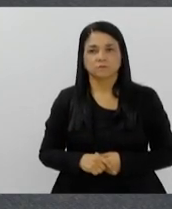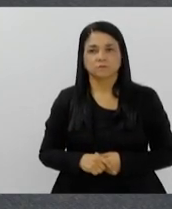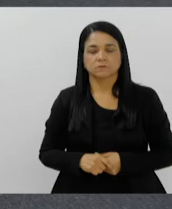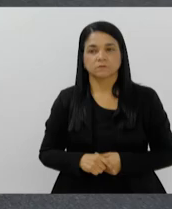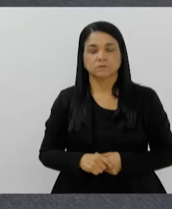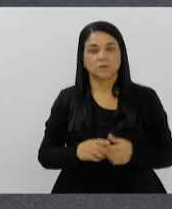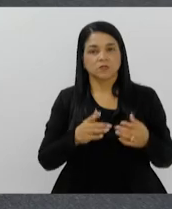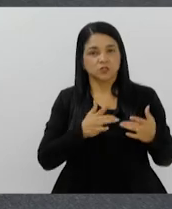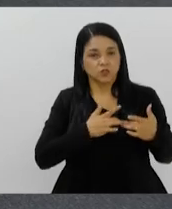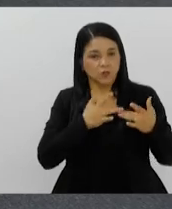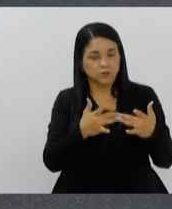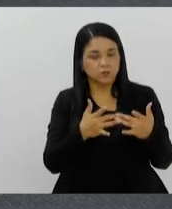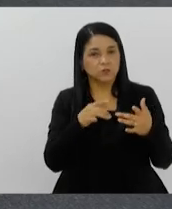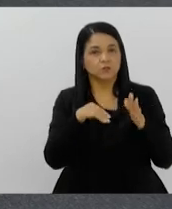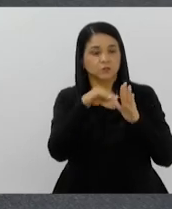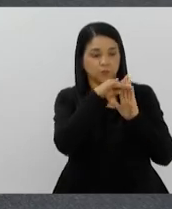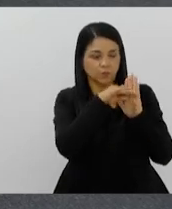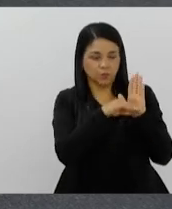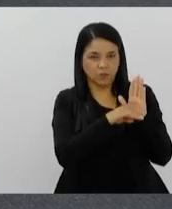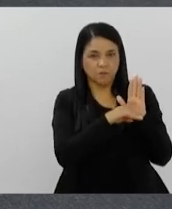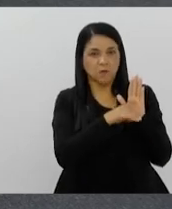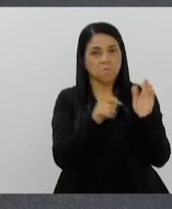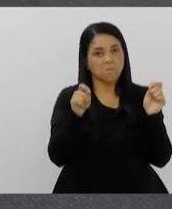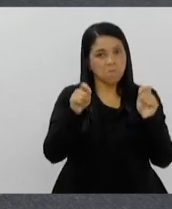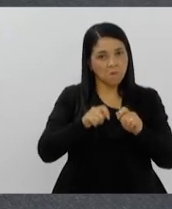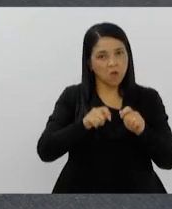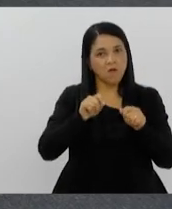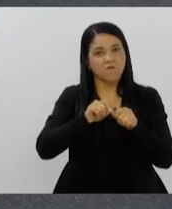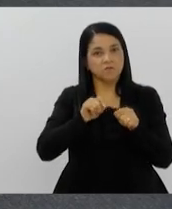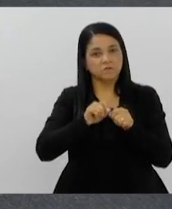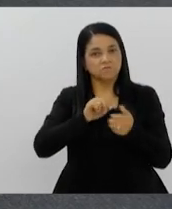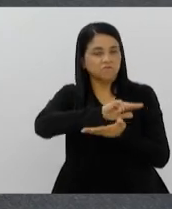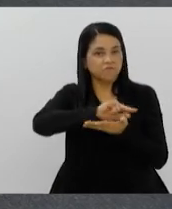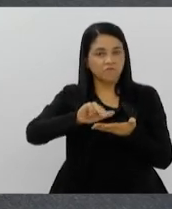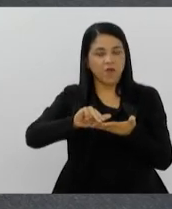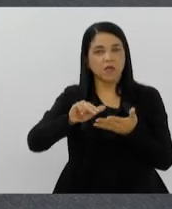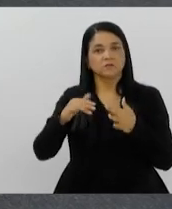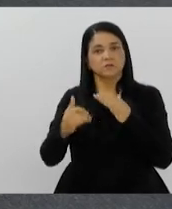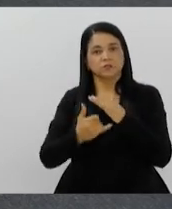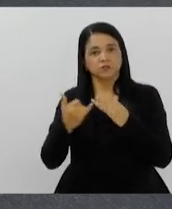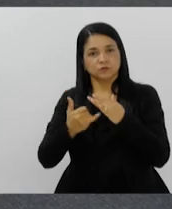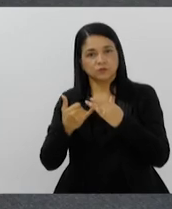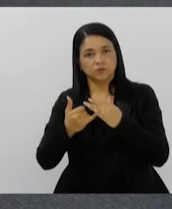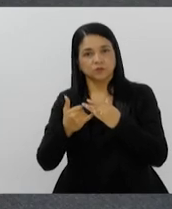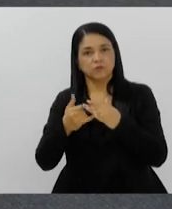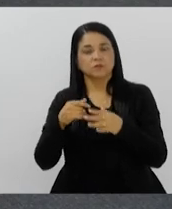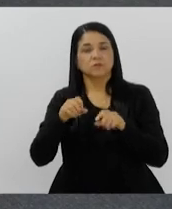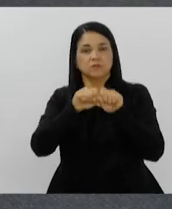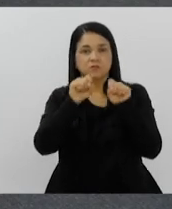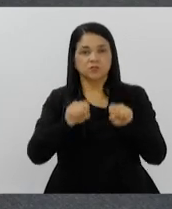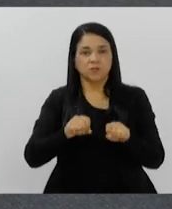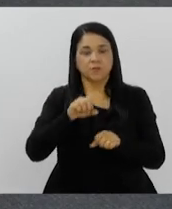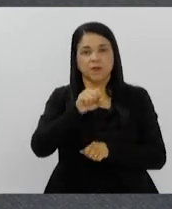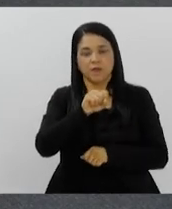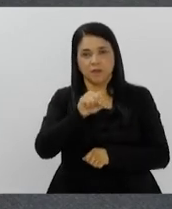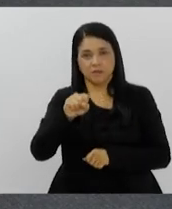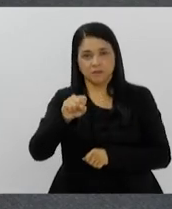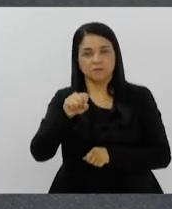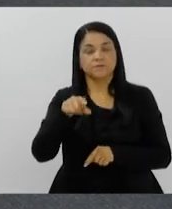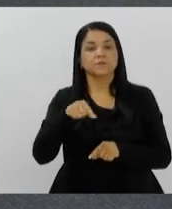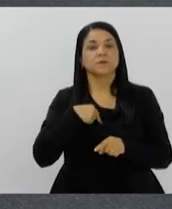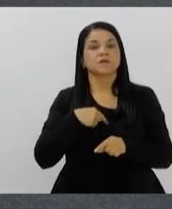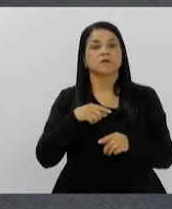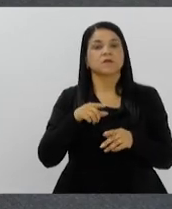As doações para esse programa poderão ser realizadas por diversas entidades, como do Sistema S,